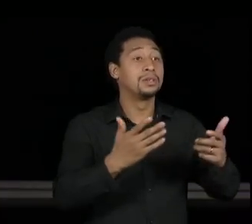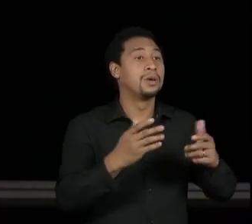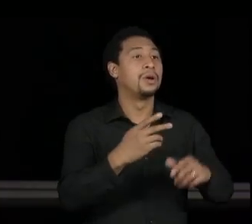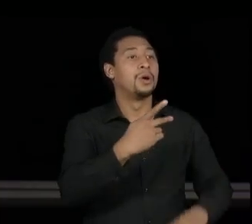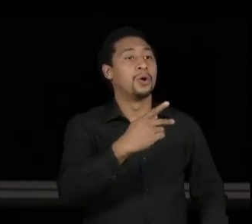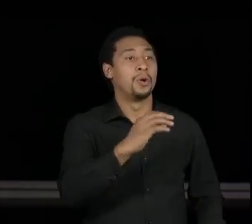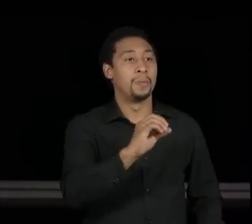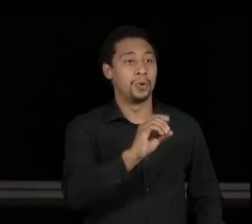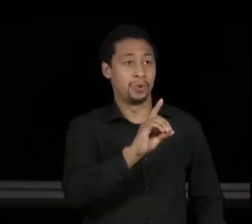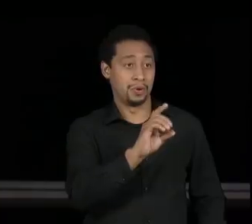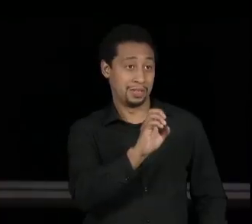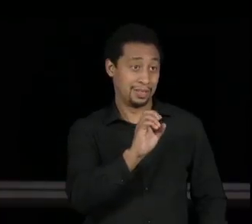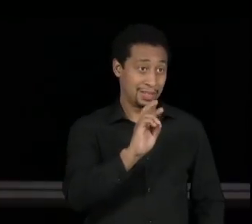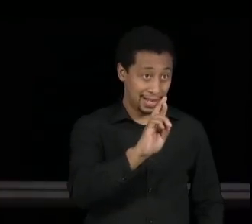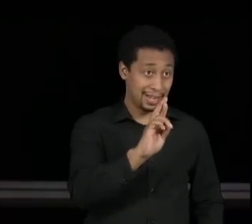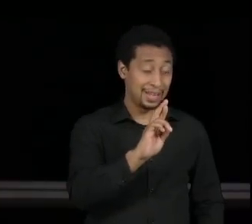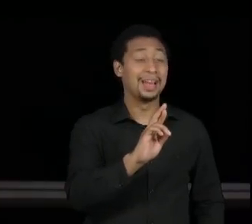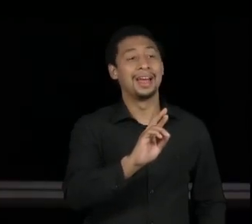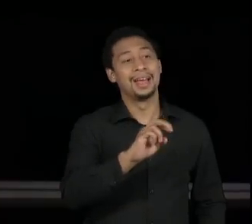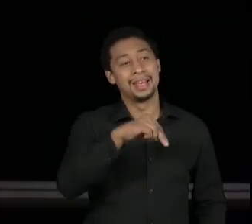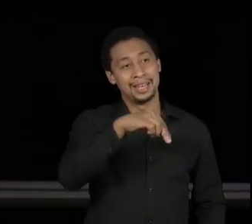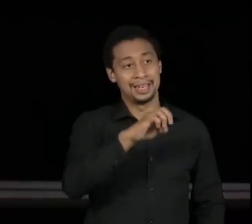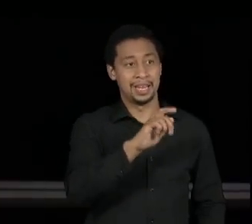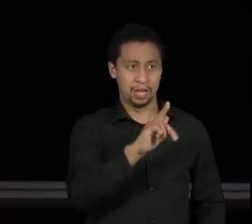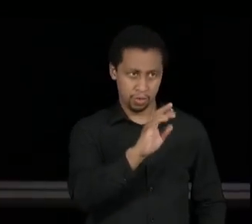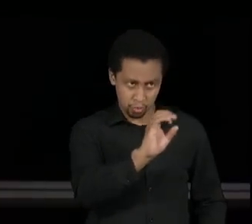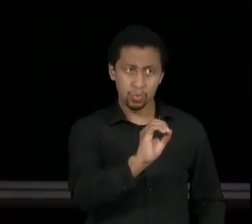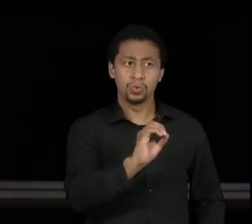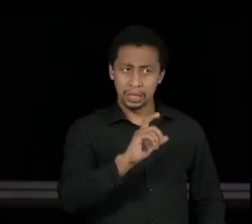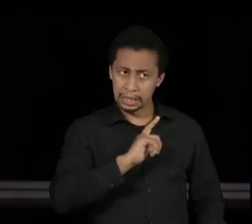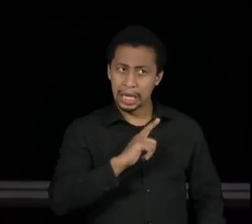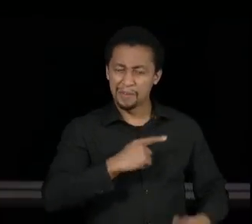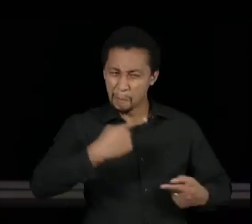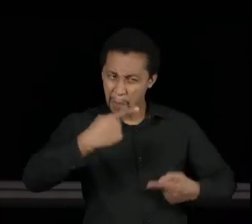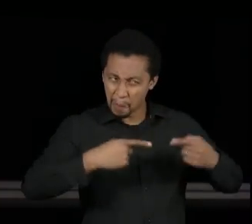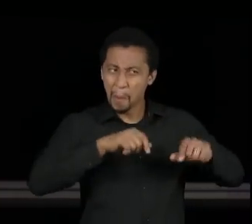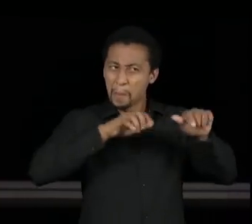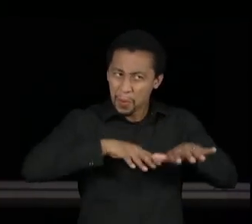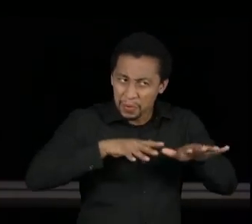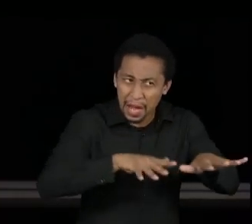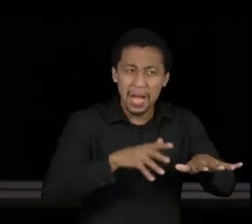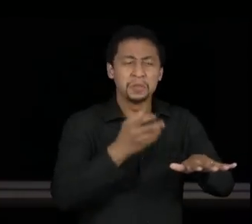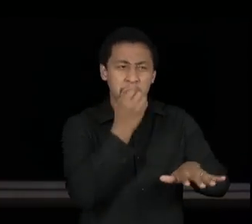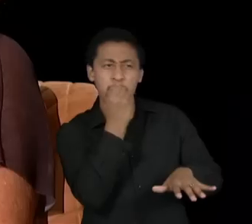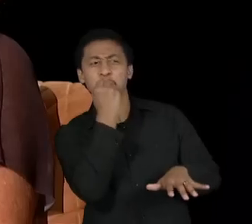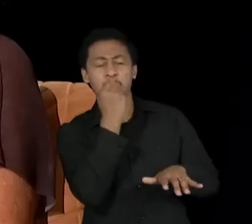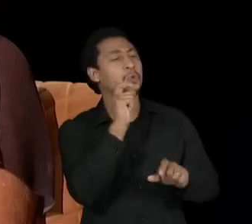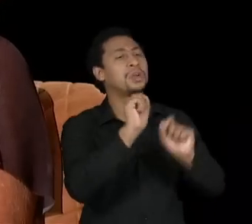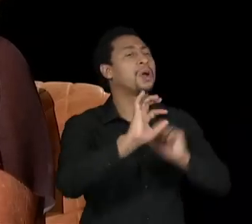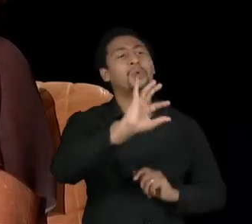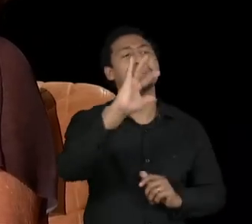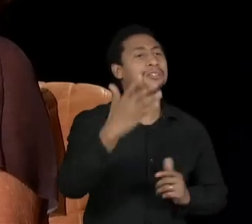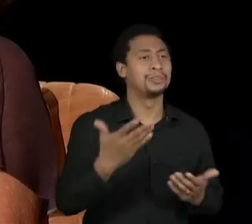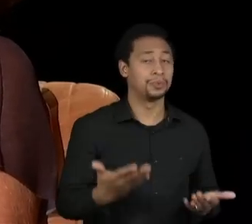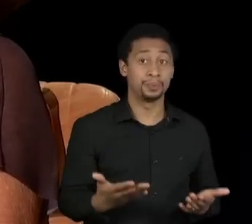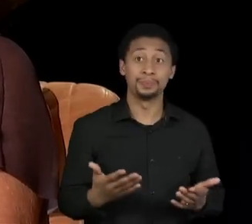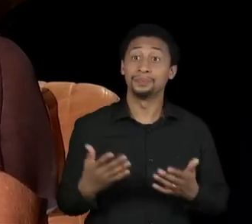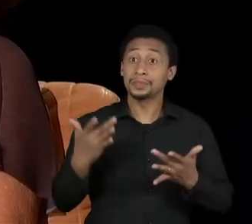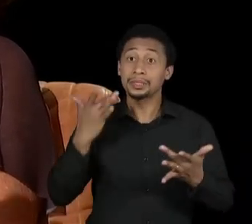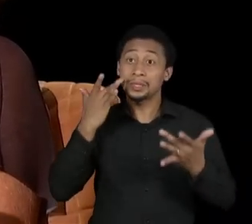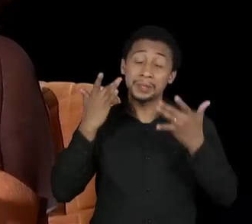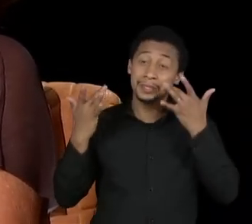um rolo também, né? Houve protestos, houve perseguições, houve censura, tal. O que aconteceu? É porque essa